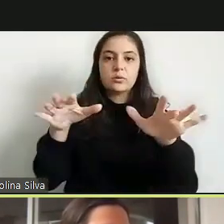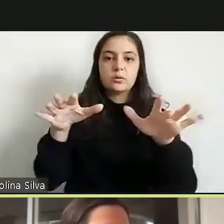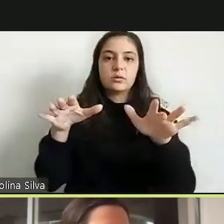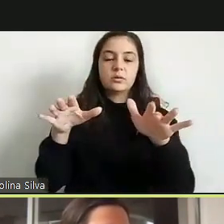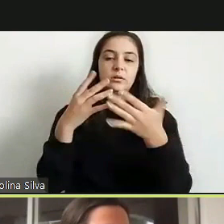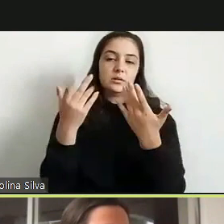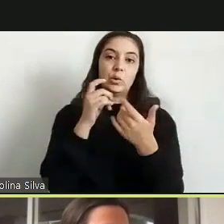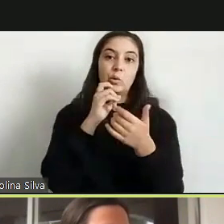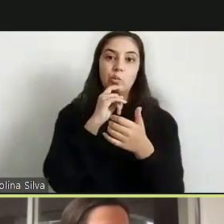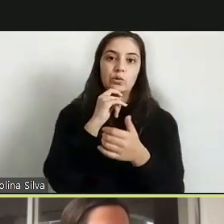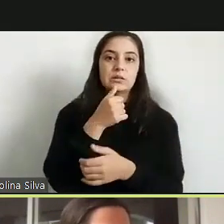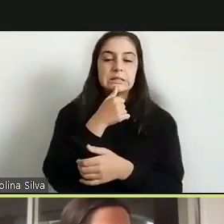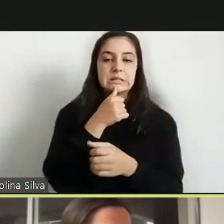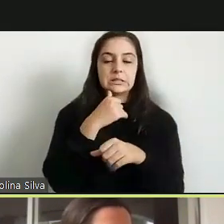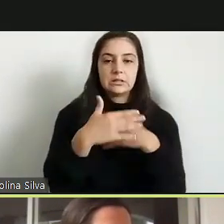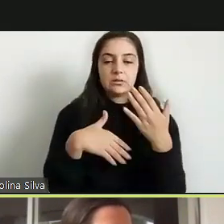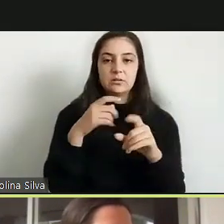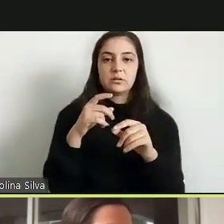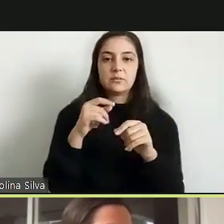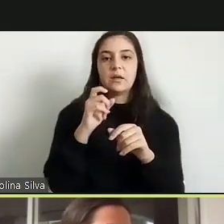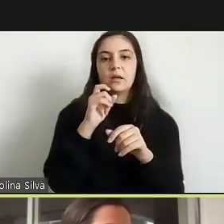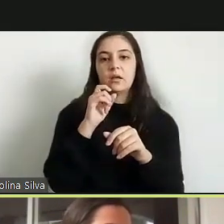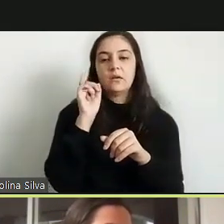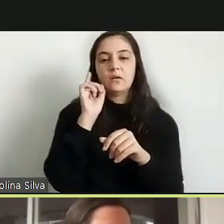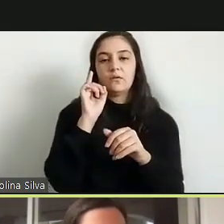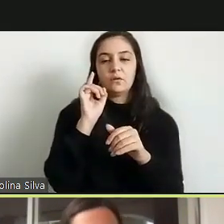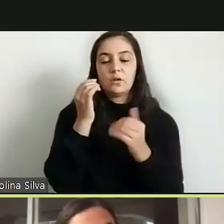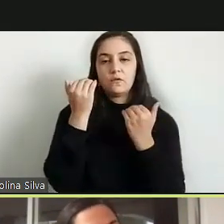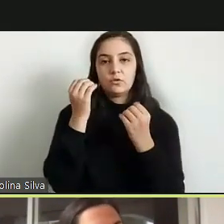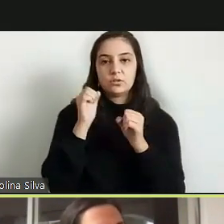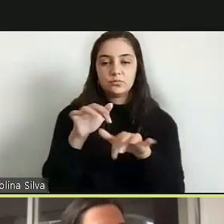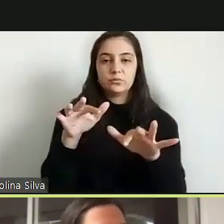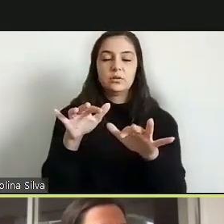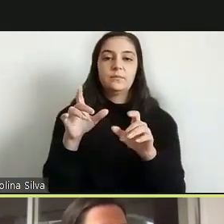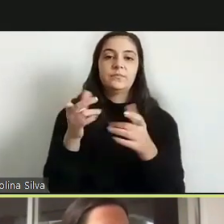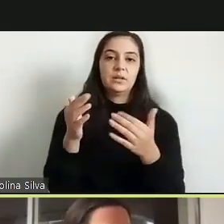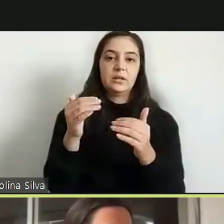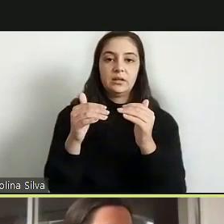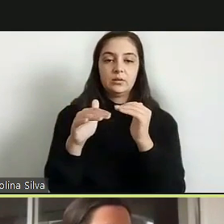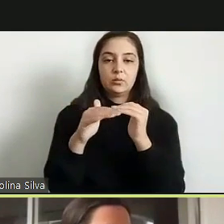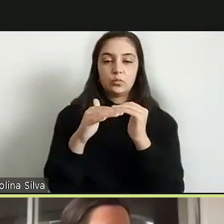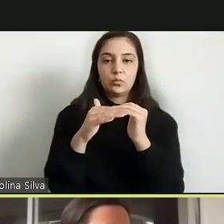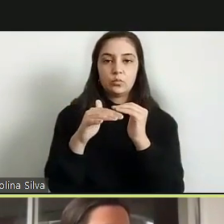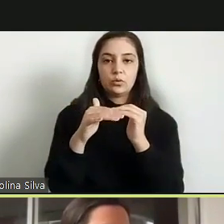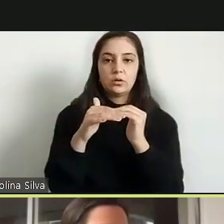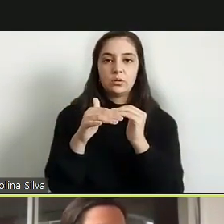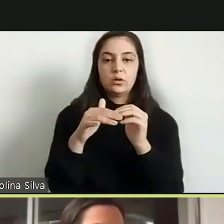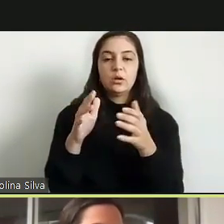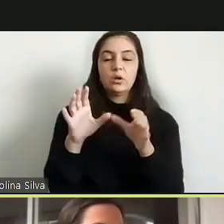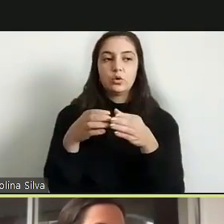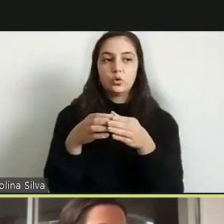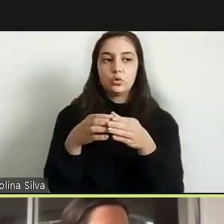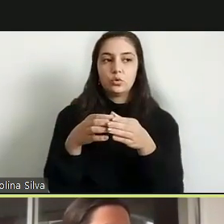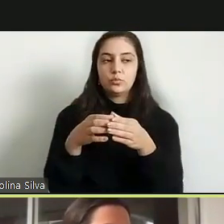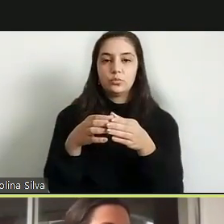tem poder de decisão e capacidade de influência, e paralelamente também me associei ao Grupo de Estudos do Ordenamento